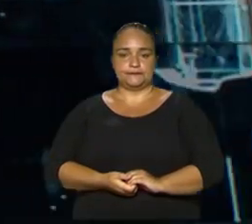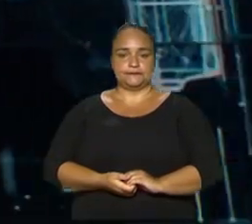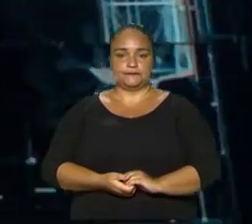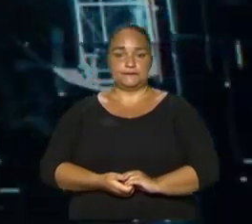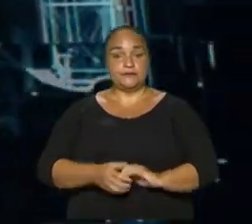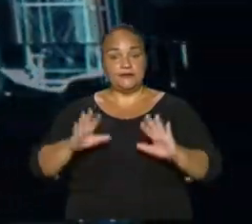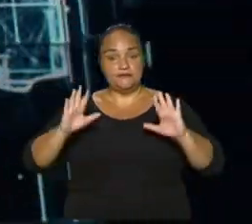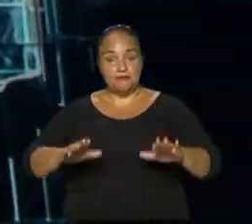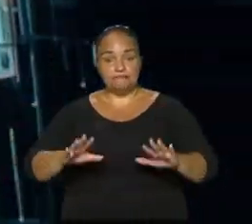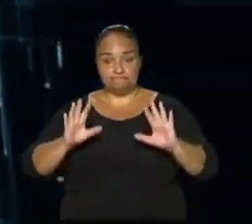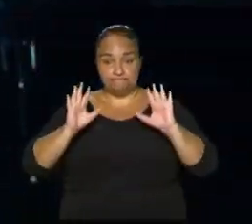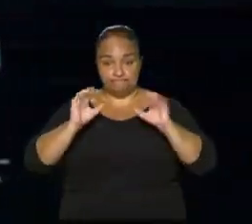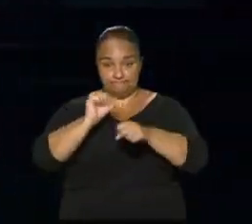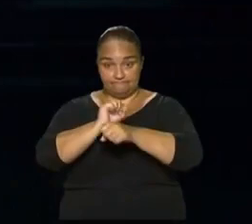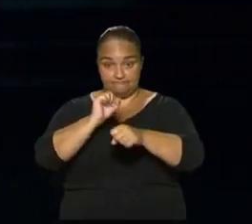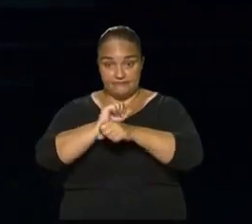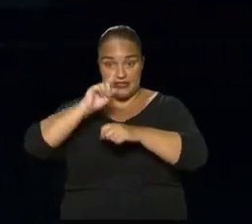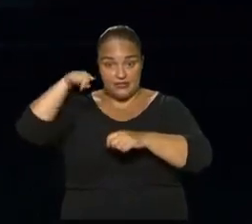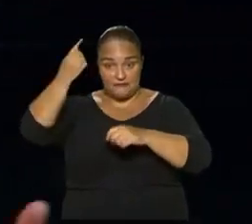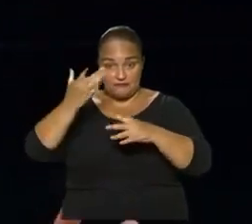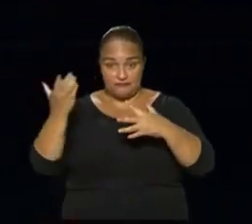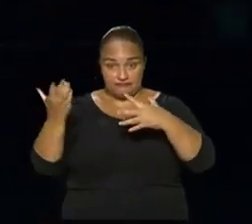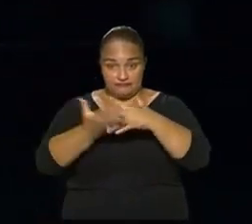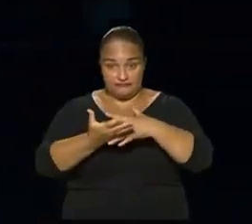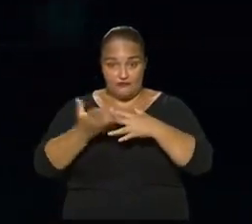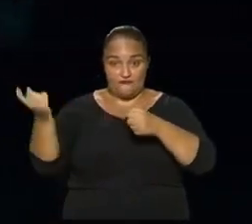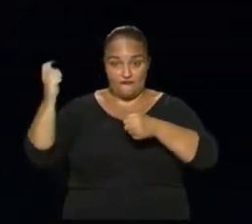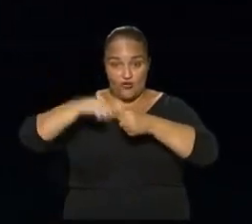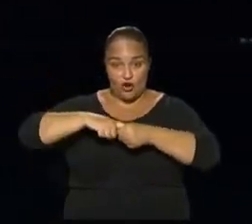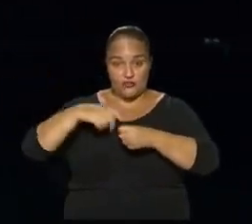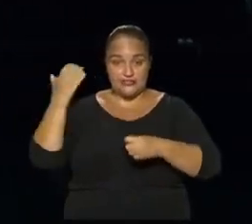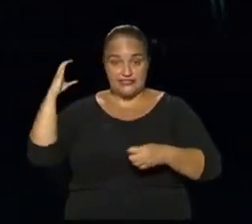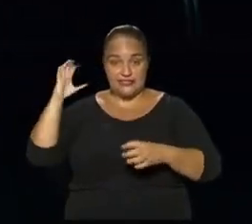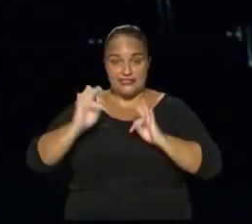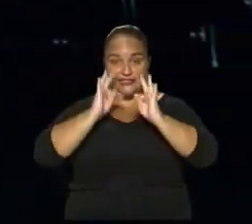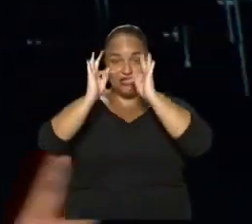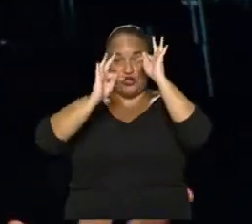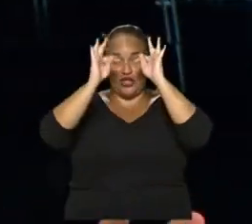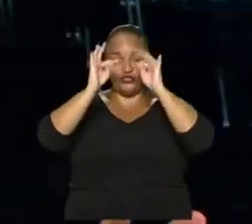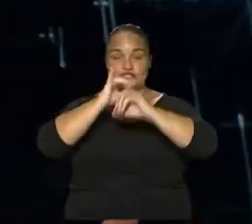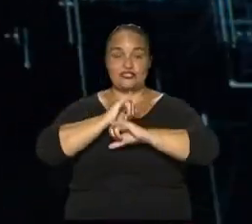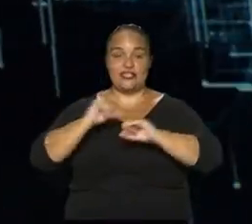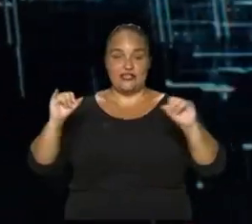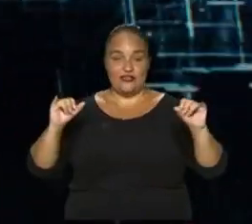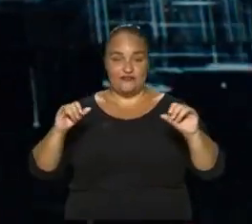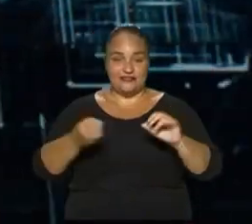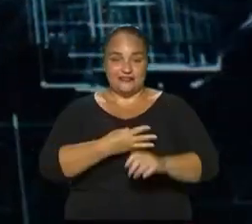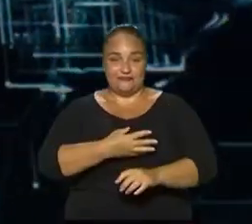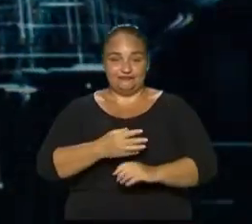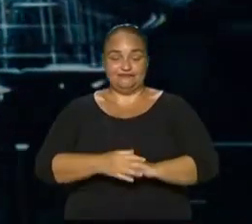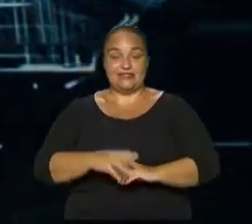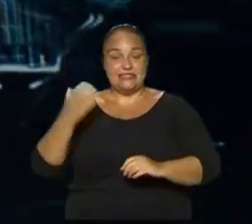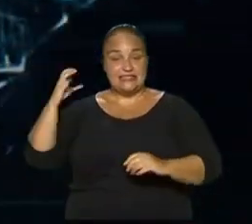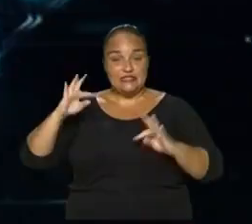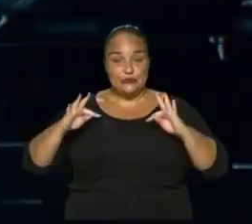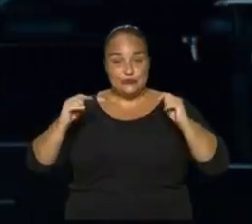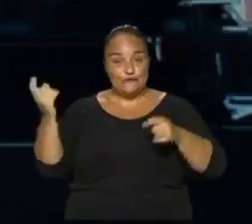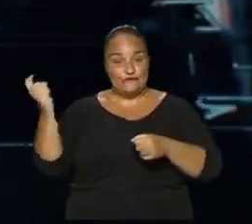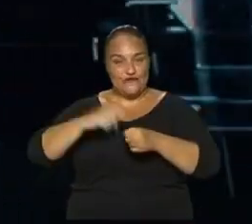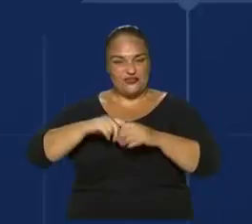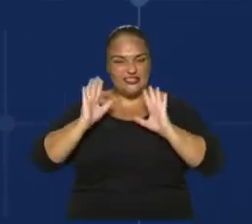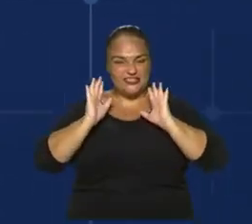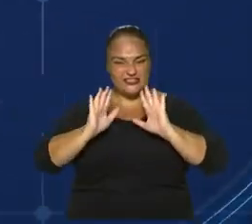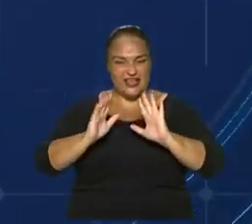E fica por aí, sabe por quê? Depois do intervalo a gente volta com mais ciência, tecnologia e inovação. O Ciência é Tudo volta já